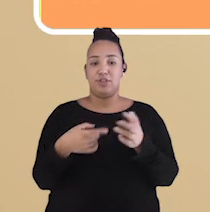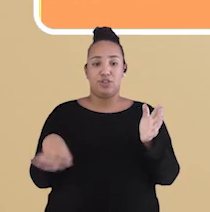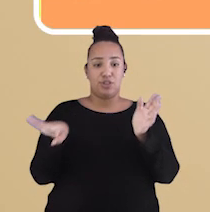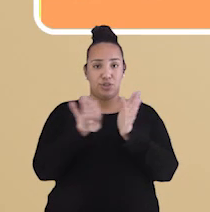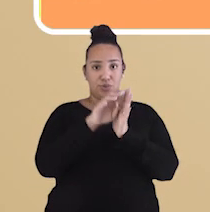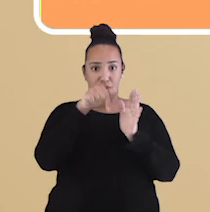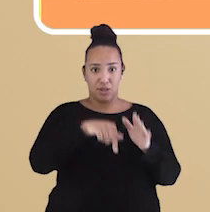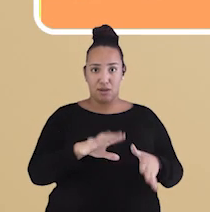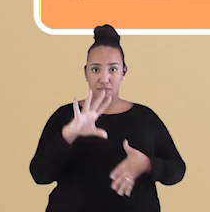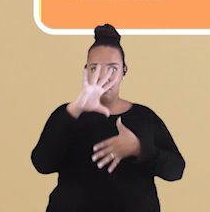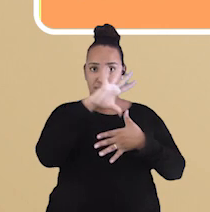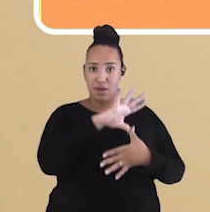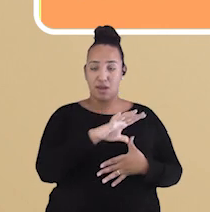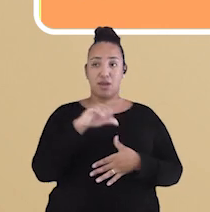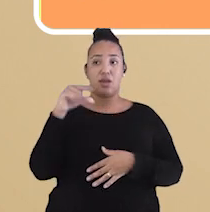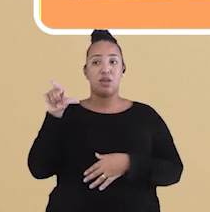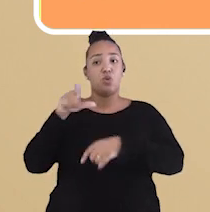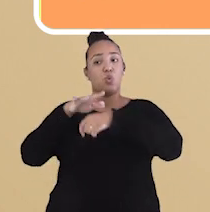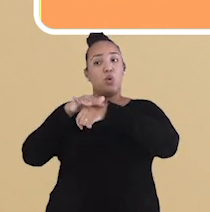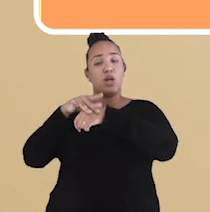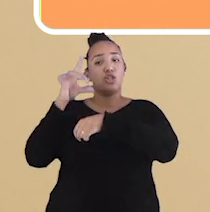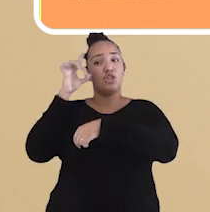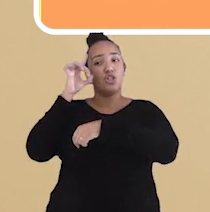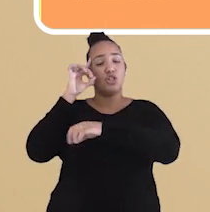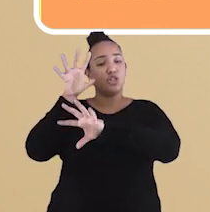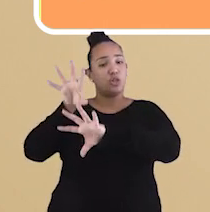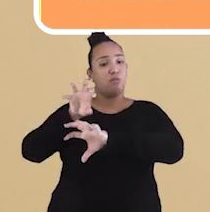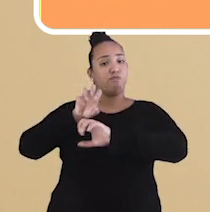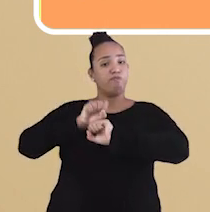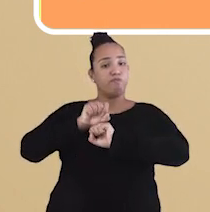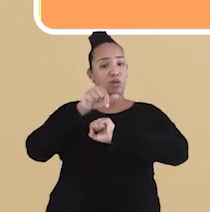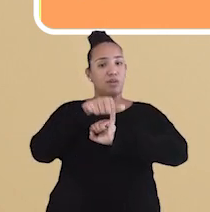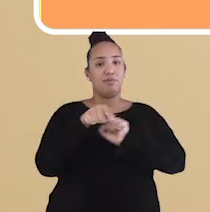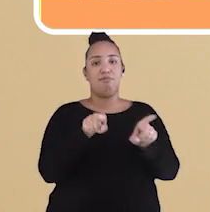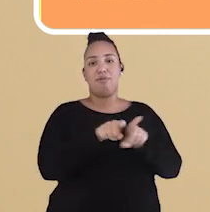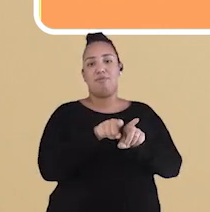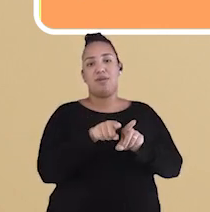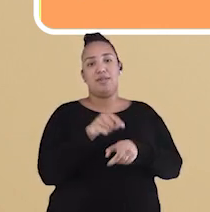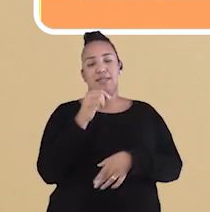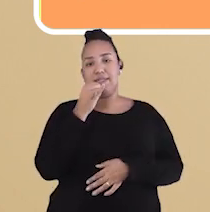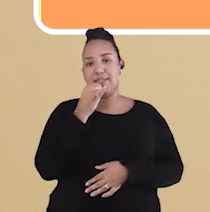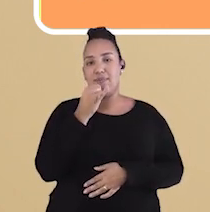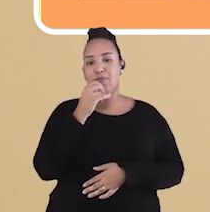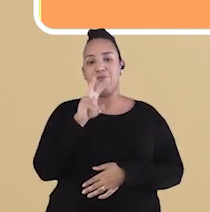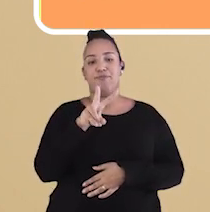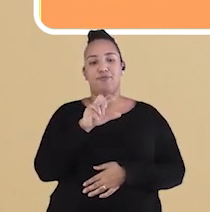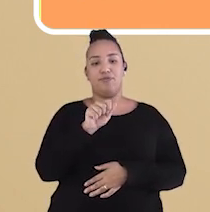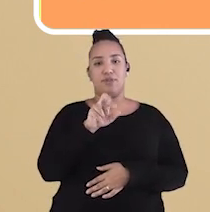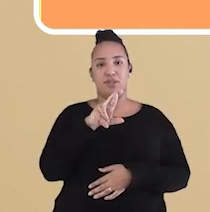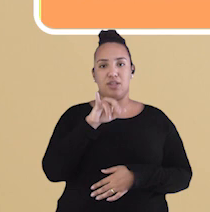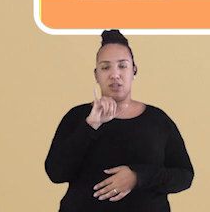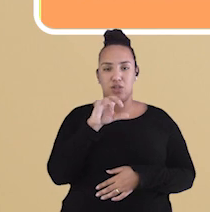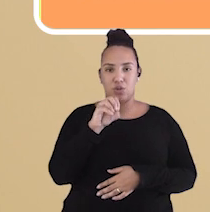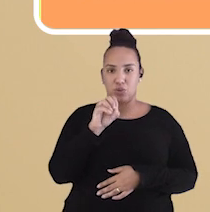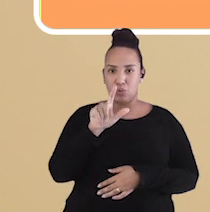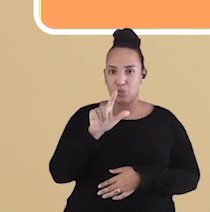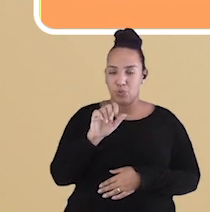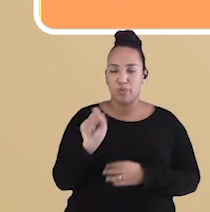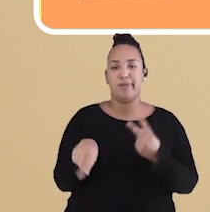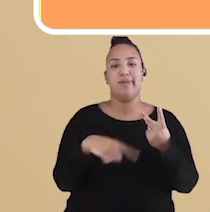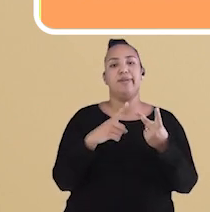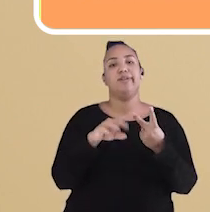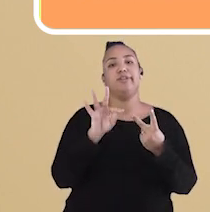doenças comuns que estavam no dia a dia deles, que é o caso da varíola, sarampo, febre amarela,